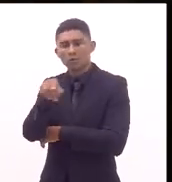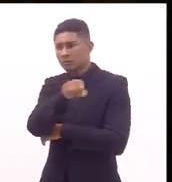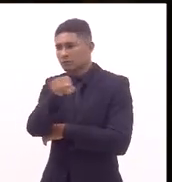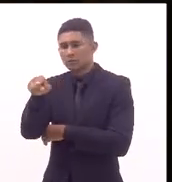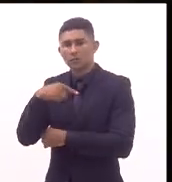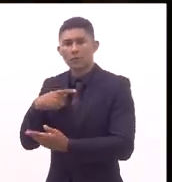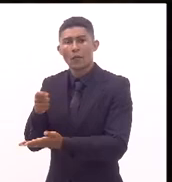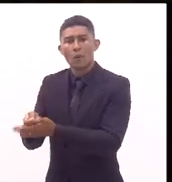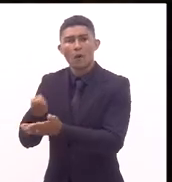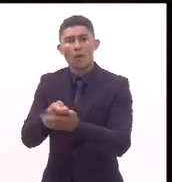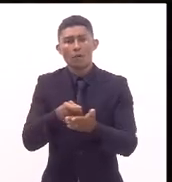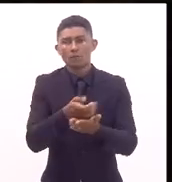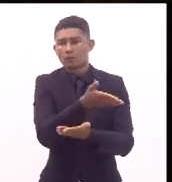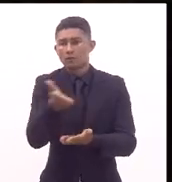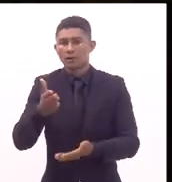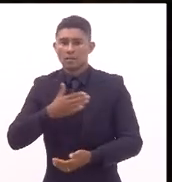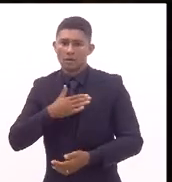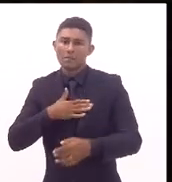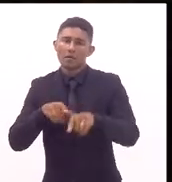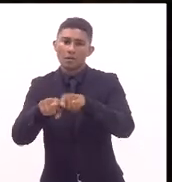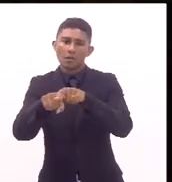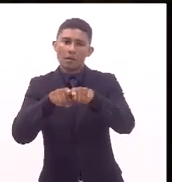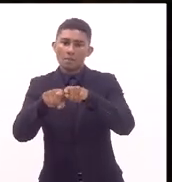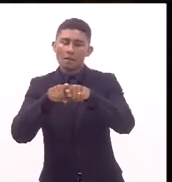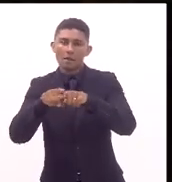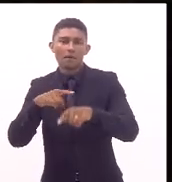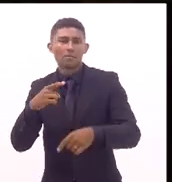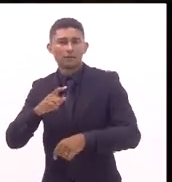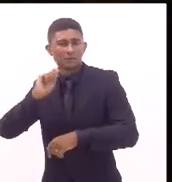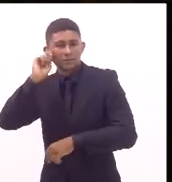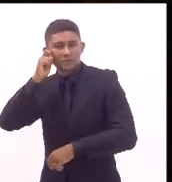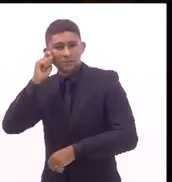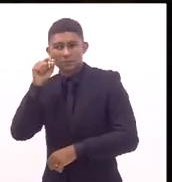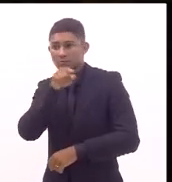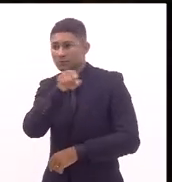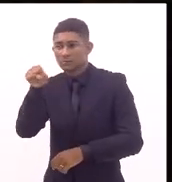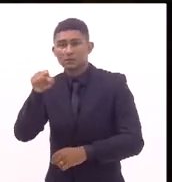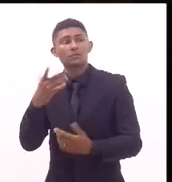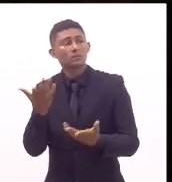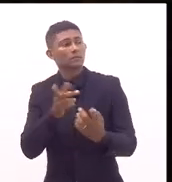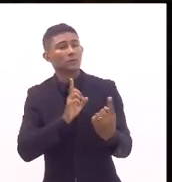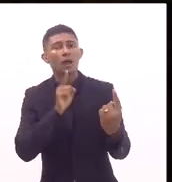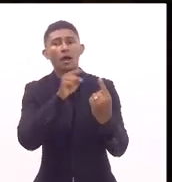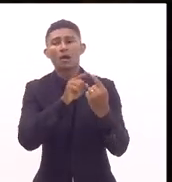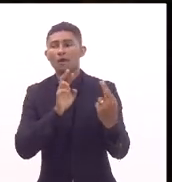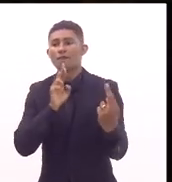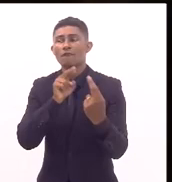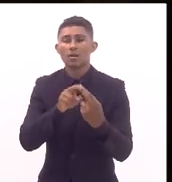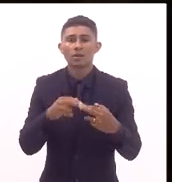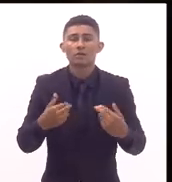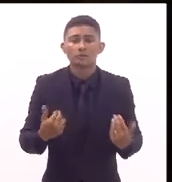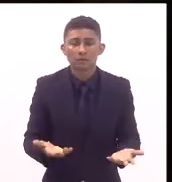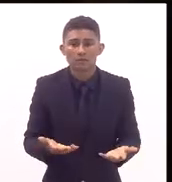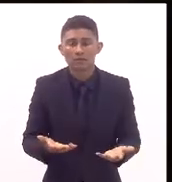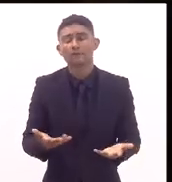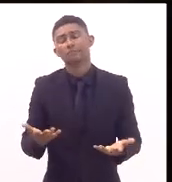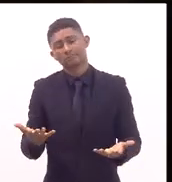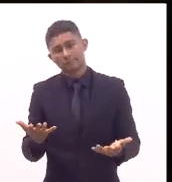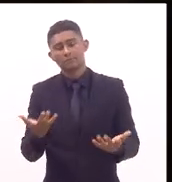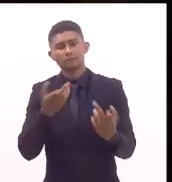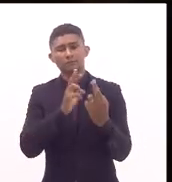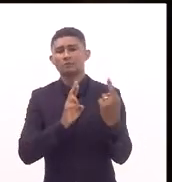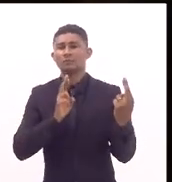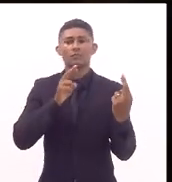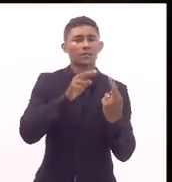dos meus irmãos negros as nossas referências Oi e essa referência para